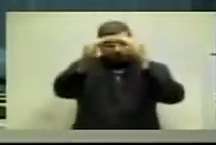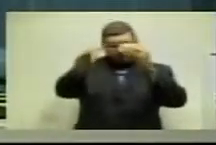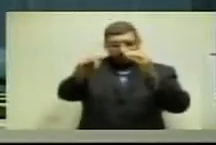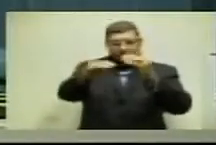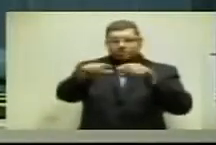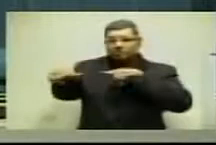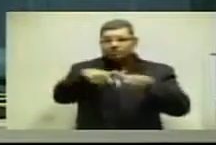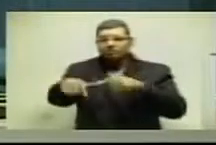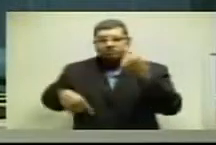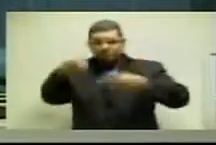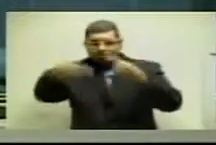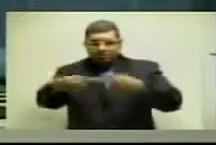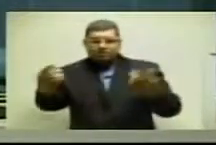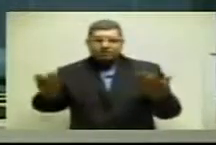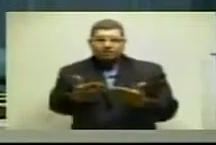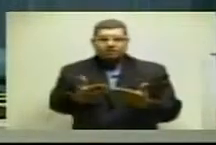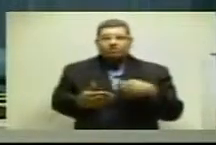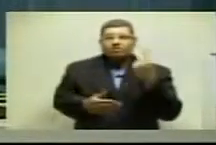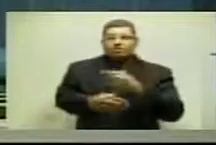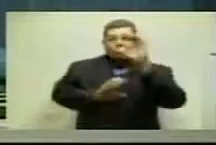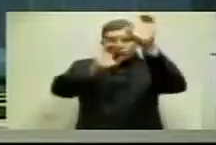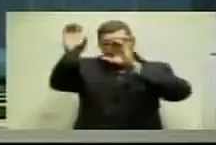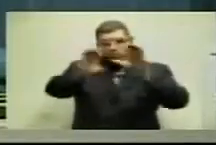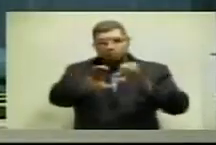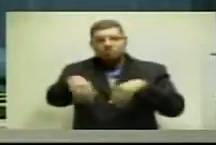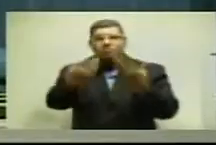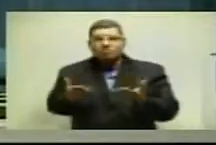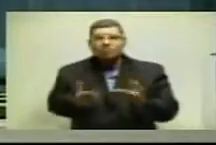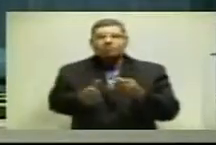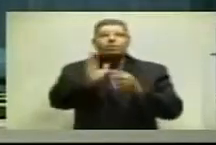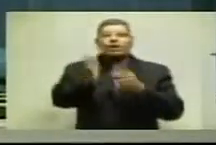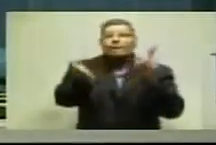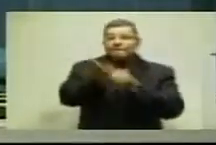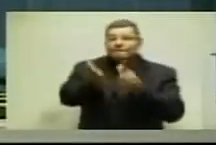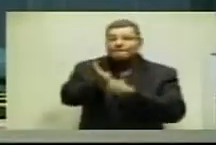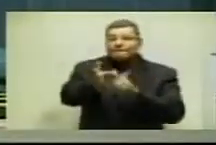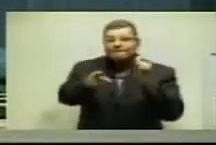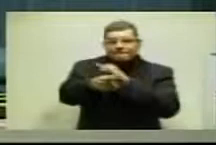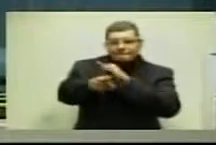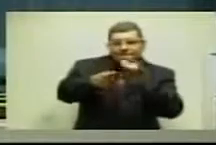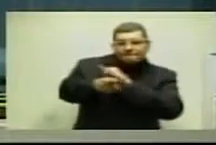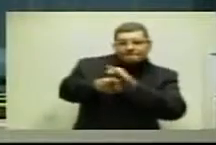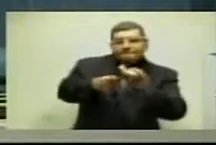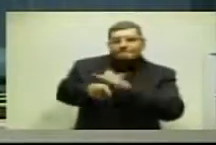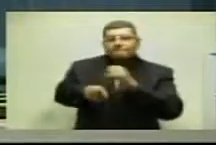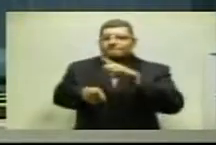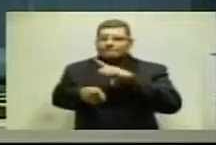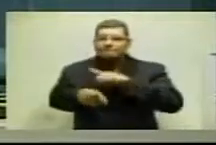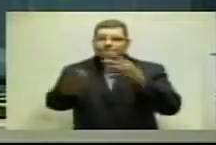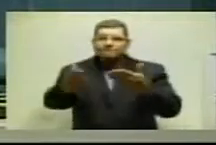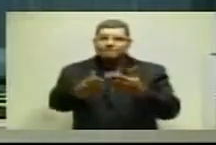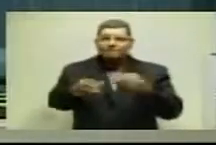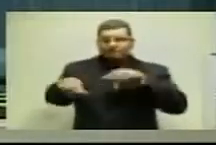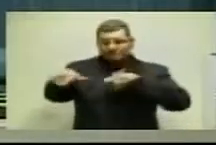adensar do ponto de vista populacional a nossa região, pelo papel estratégico que ela tem